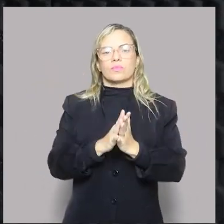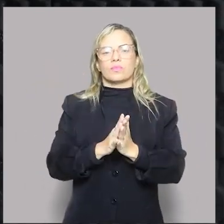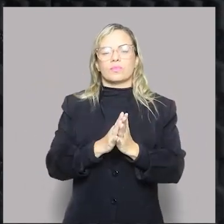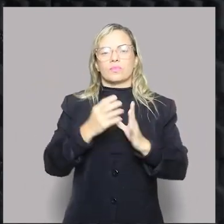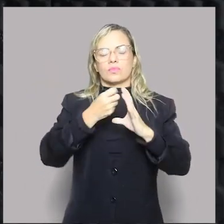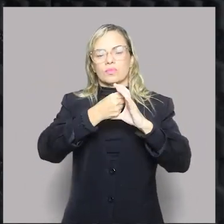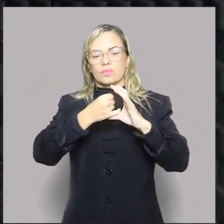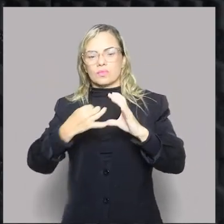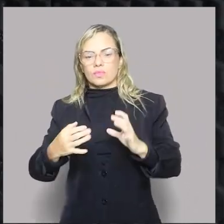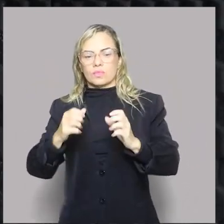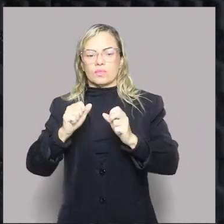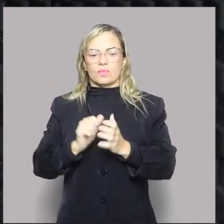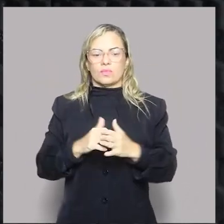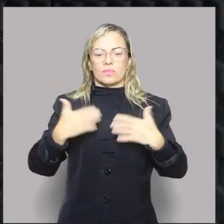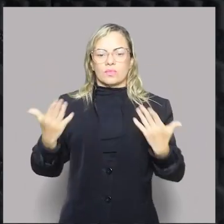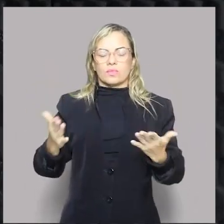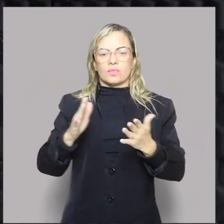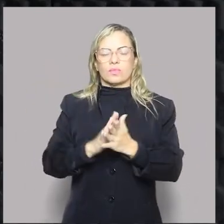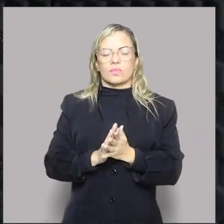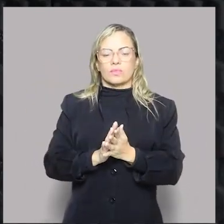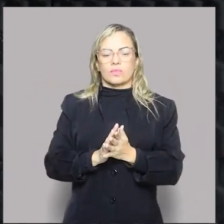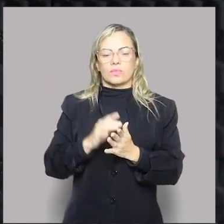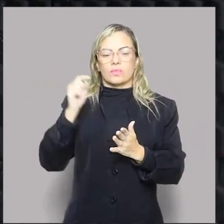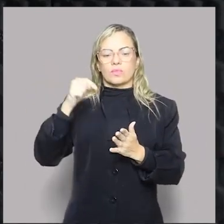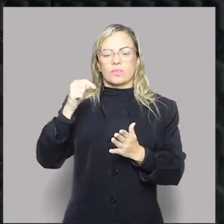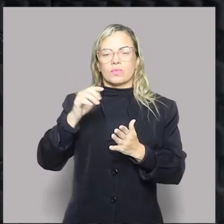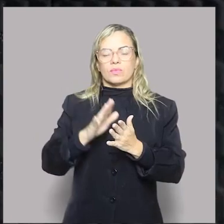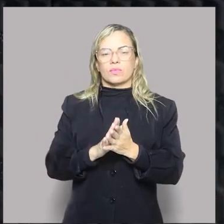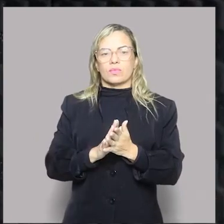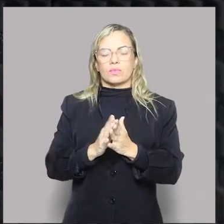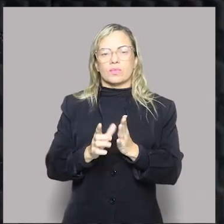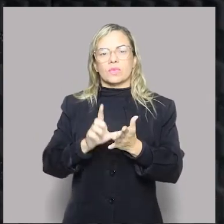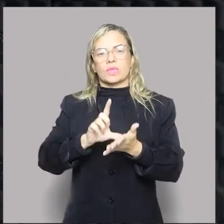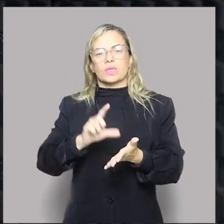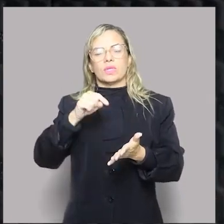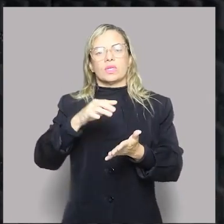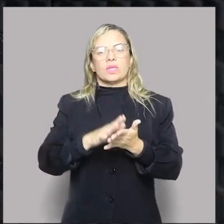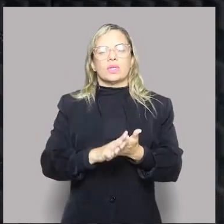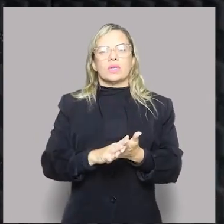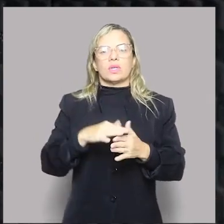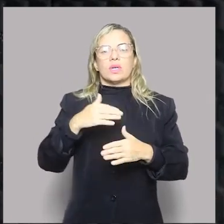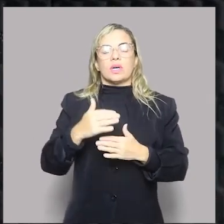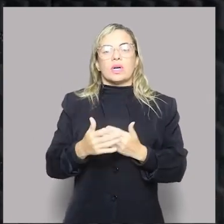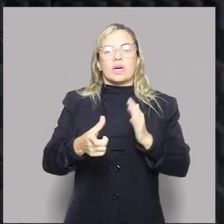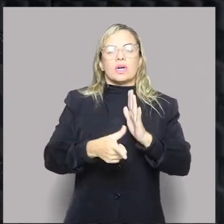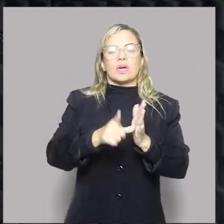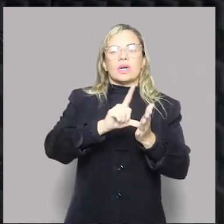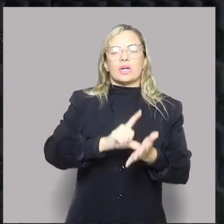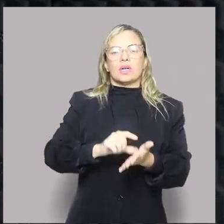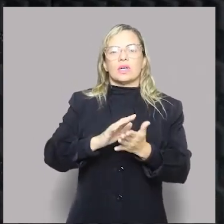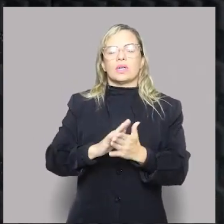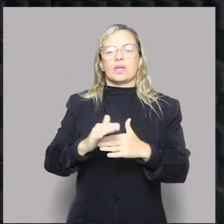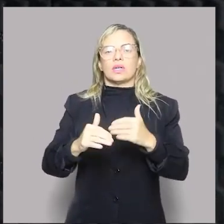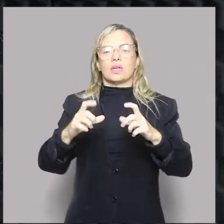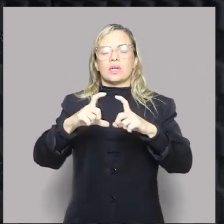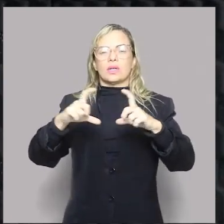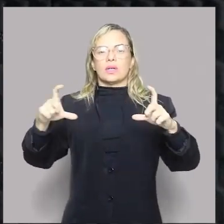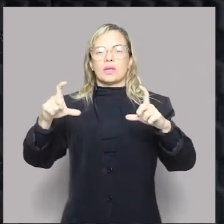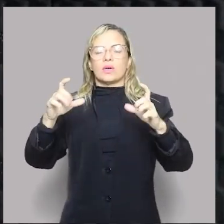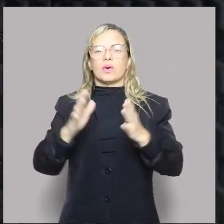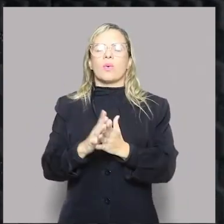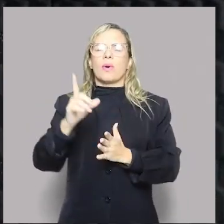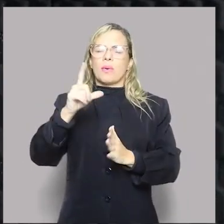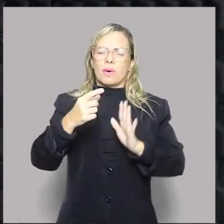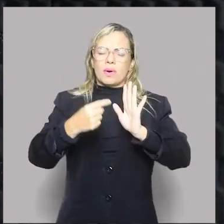introdução. Então, mesmo que você lance aqui, que é a sua primeira ideia, isso precisa estar muito claro de que é